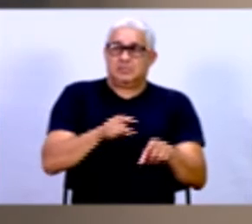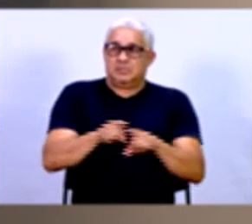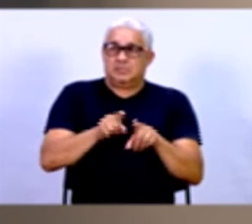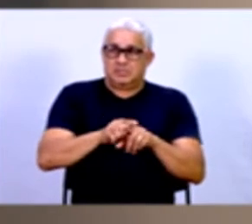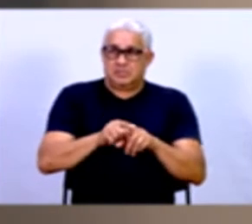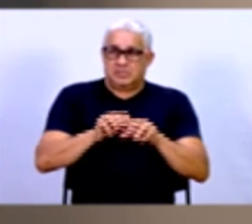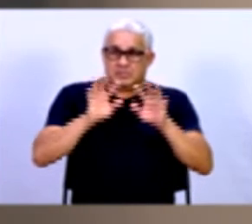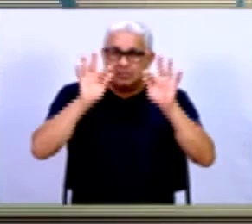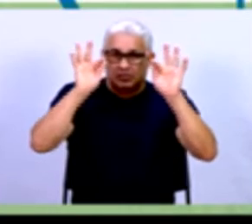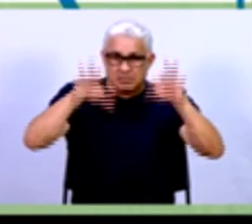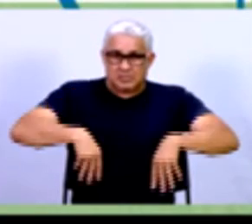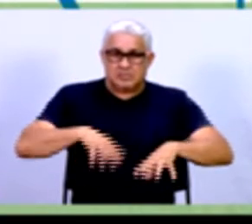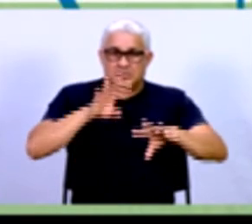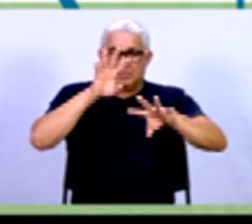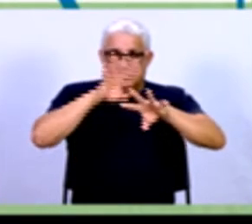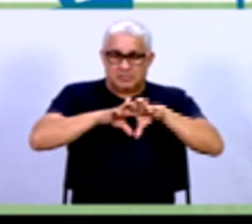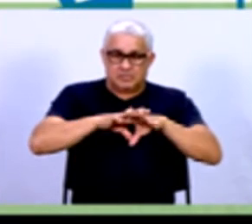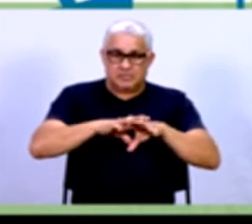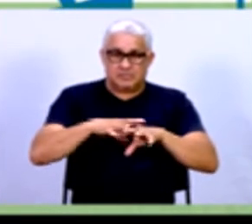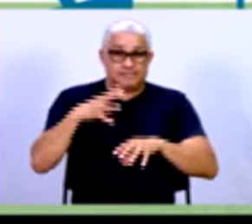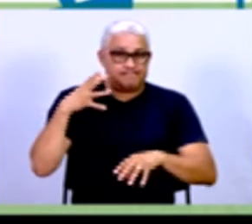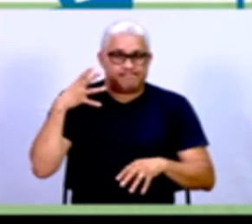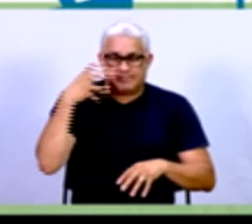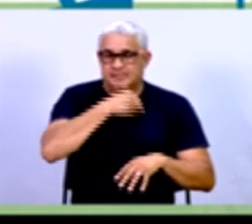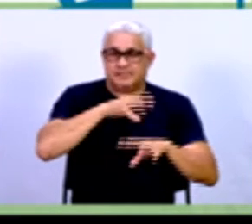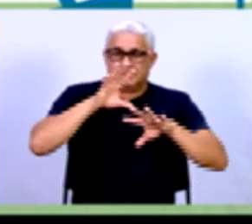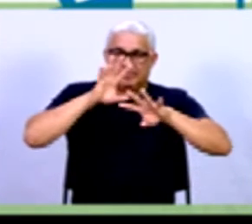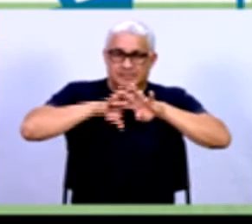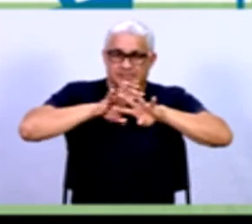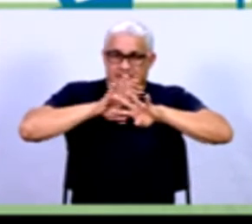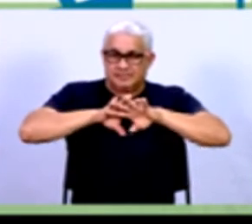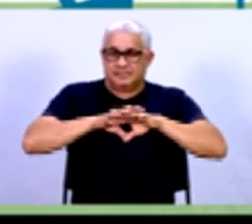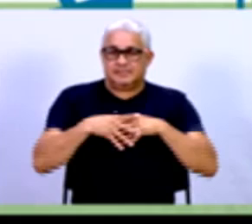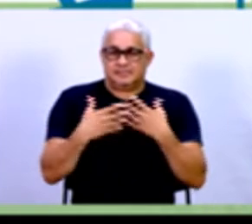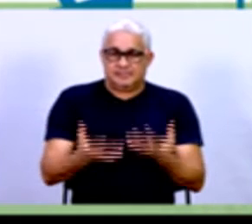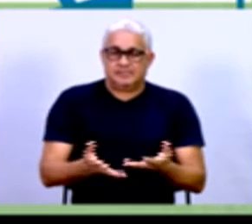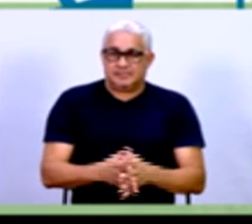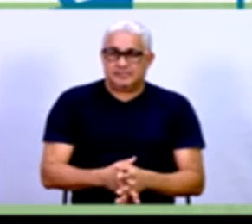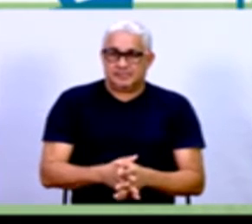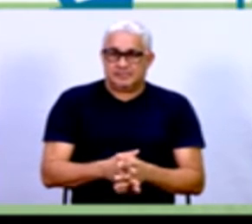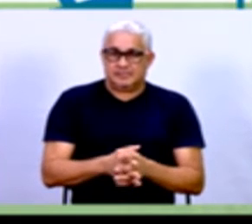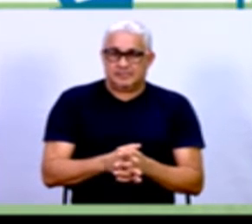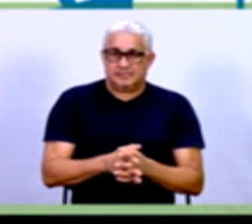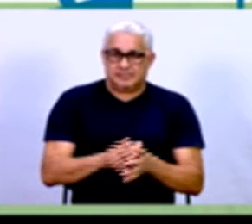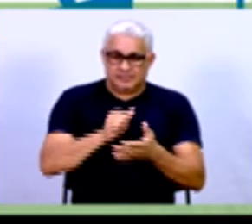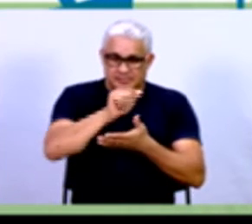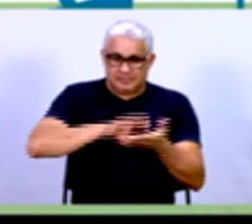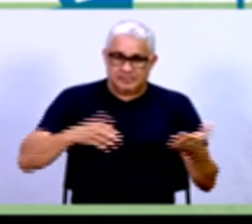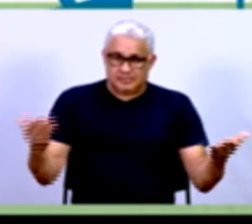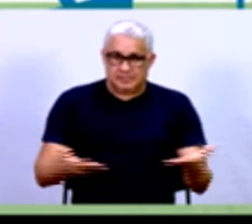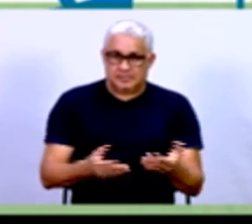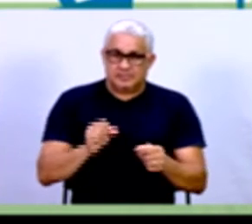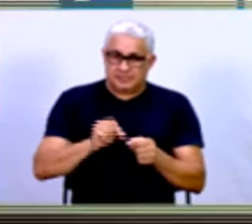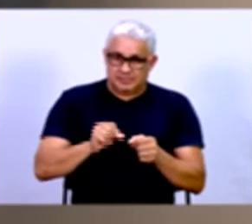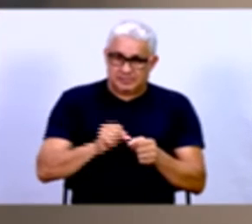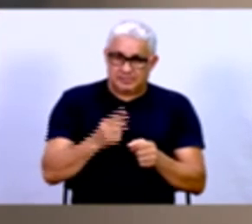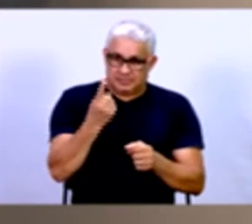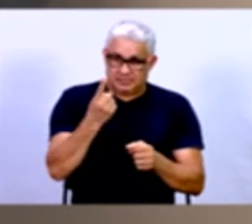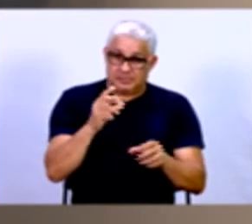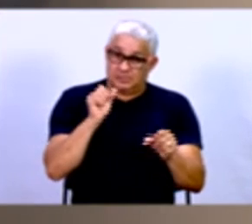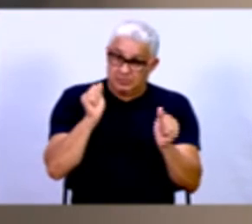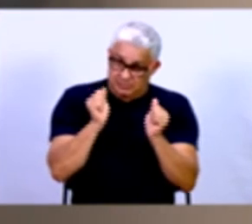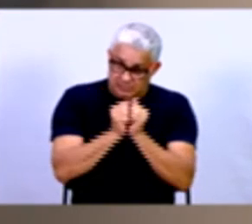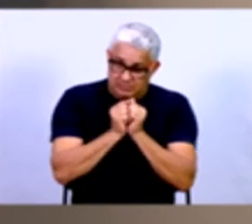aqui, né, pessoal, que a gente acabou de ver, tá? Então, durante as nossas atividades de hoje, a gente vai fazer uma dessas juntos,